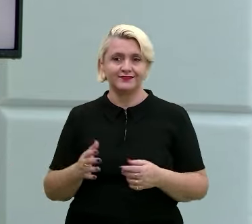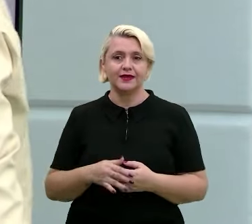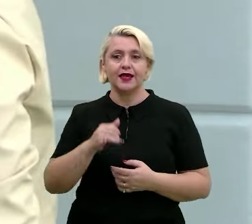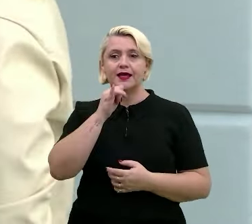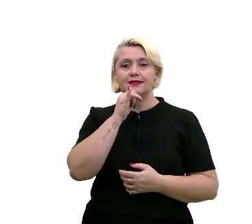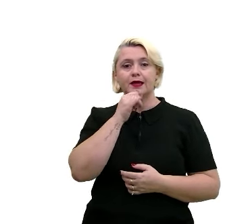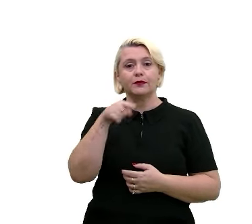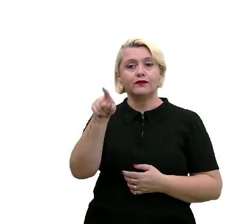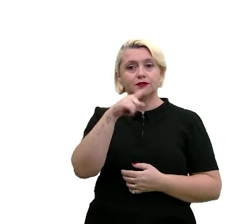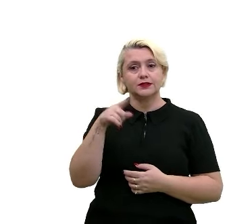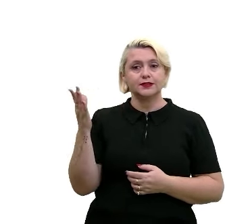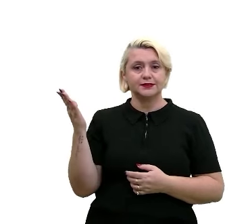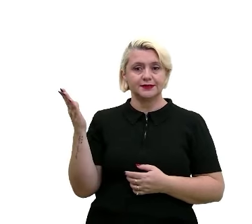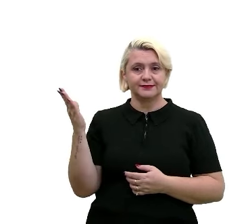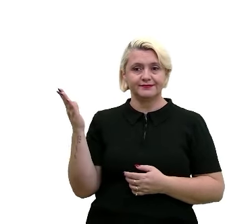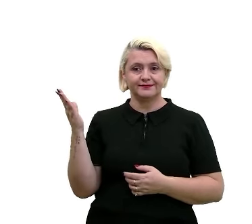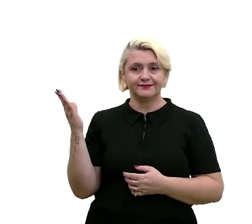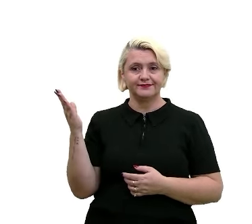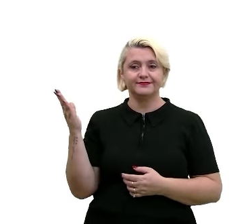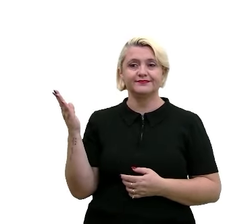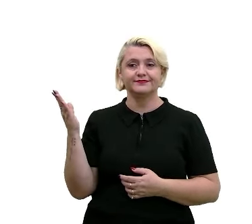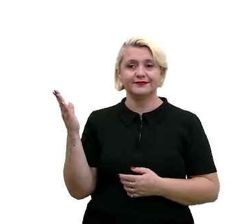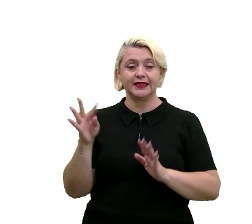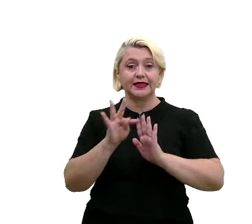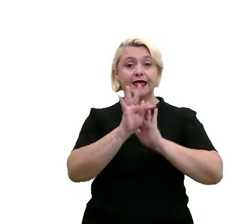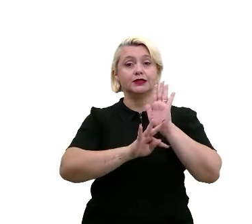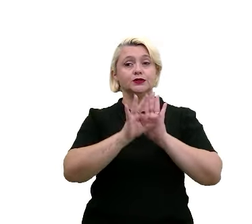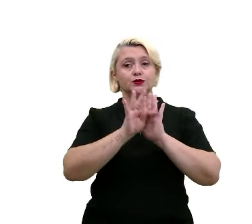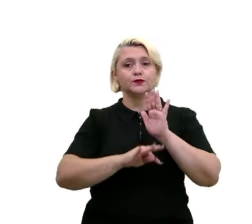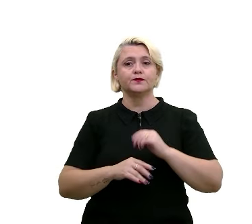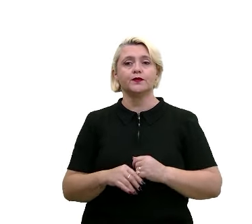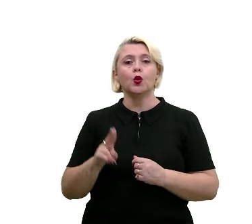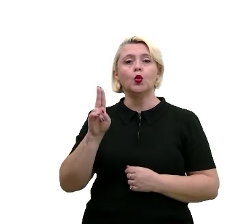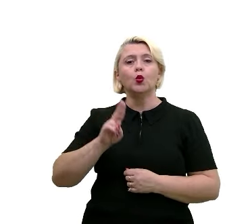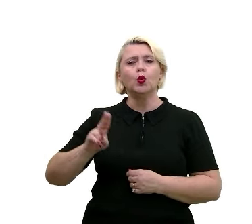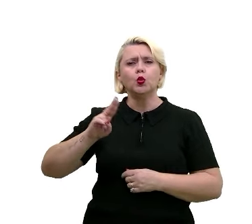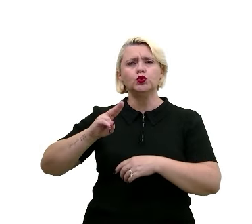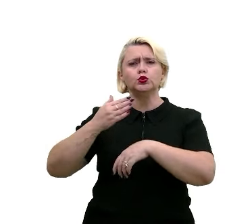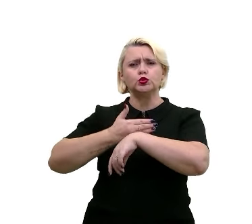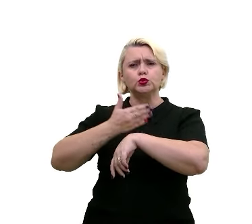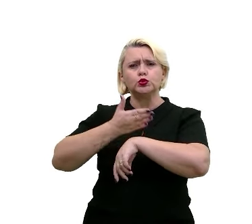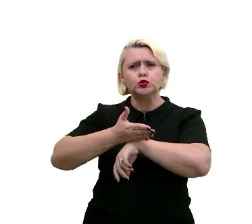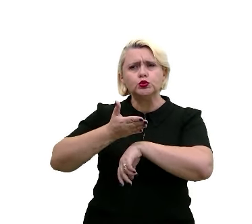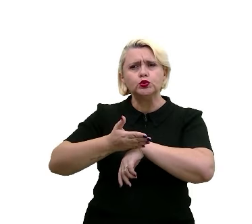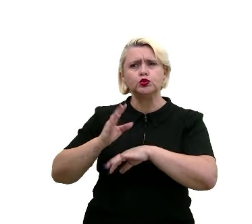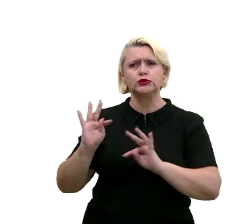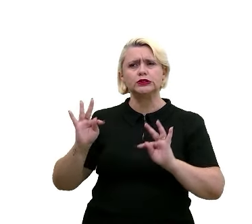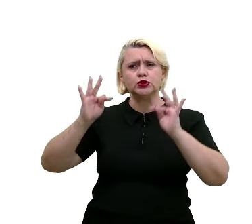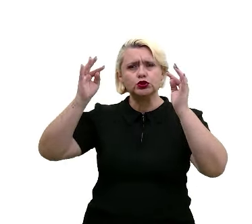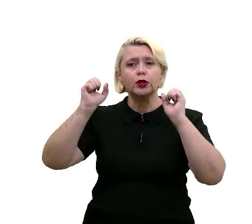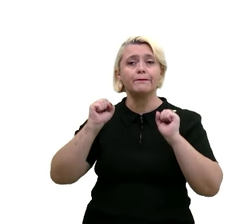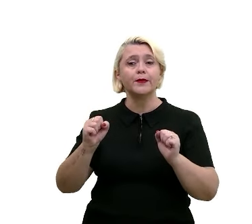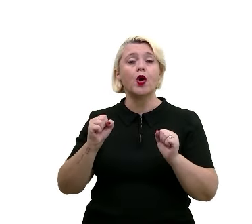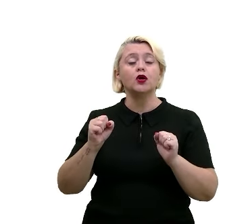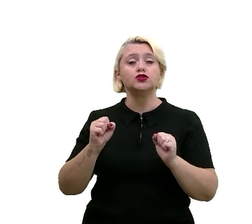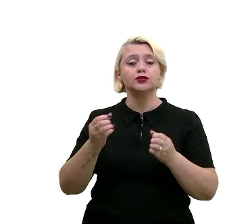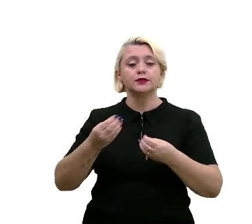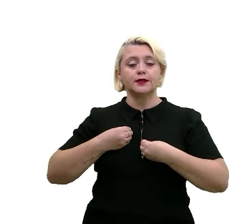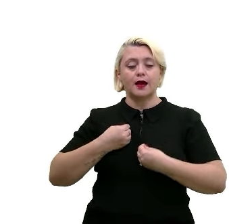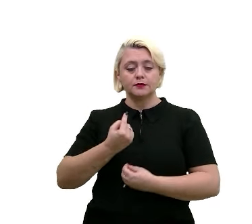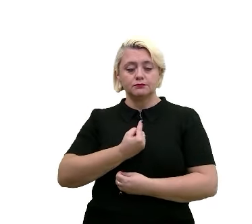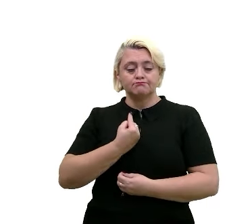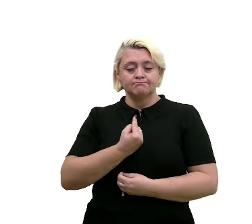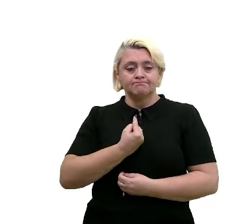Exemplo para vocês aí na prática, num texto. O uso excessivo de tecnologia pode levar ao isolamento